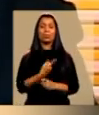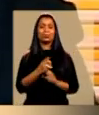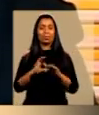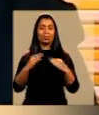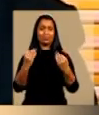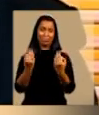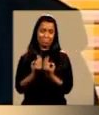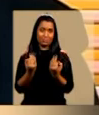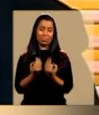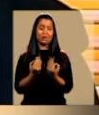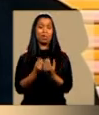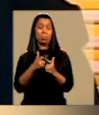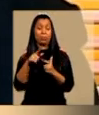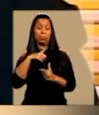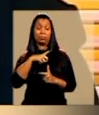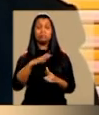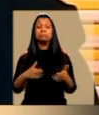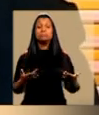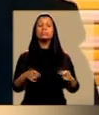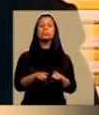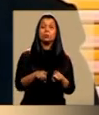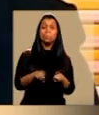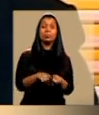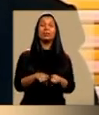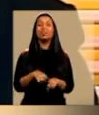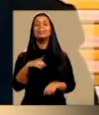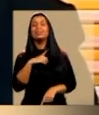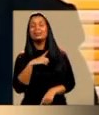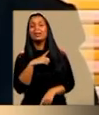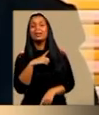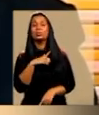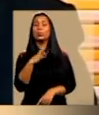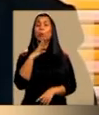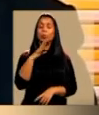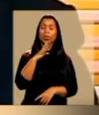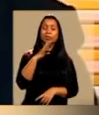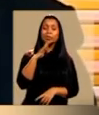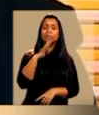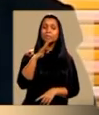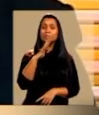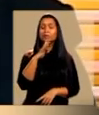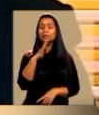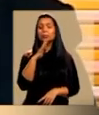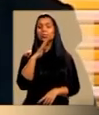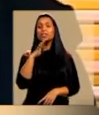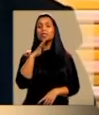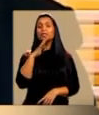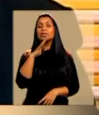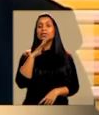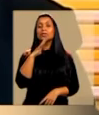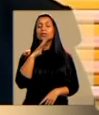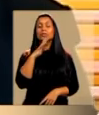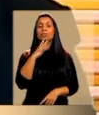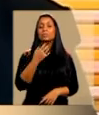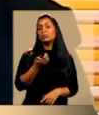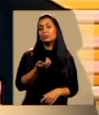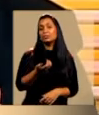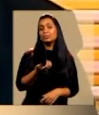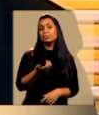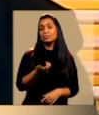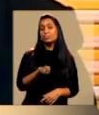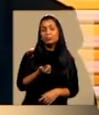finanças da nossa família? E também tendo um conhecimento, assim, ter um